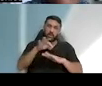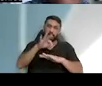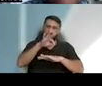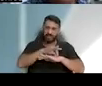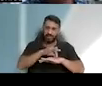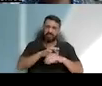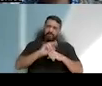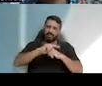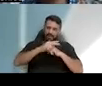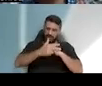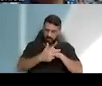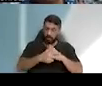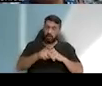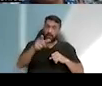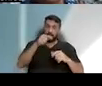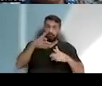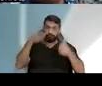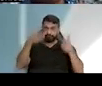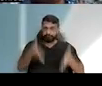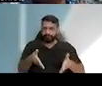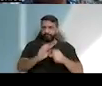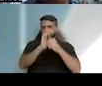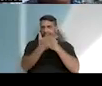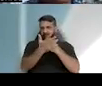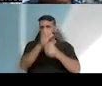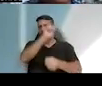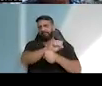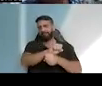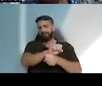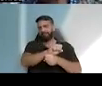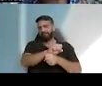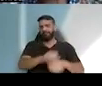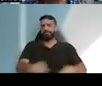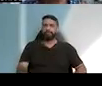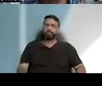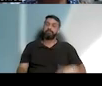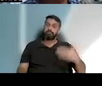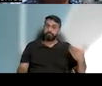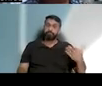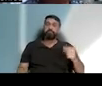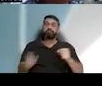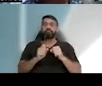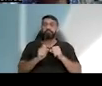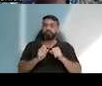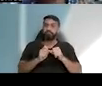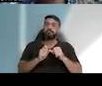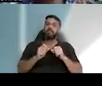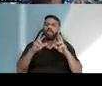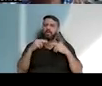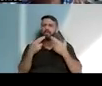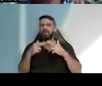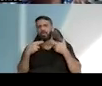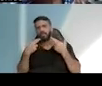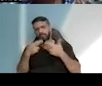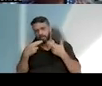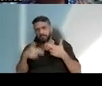quando chegou a Covid e a gente teve que parar. Então, a gente fez 1000 reuniões e a gente